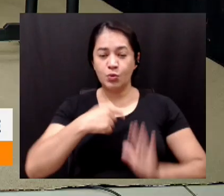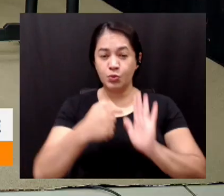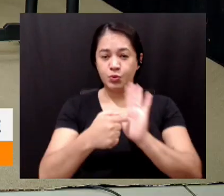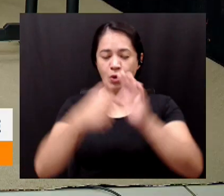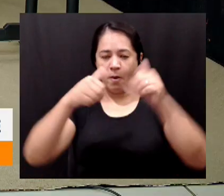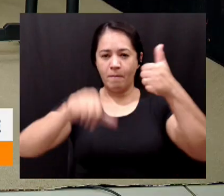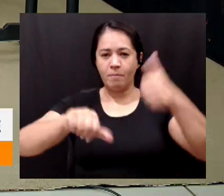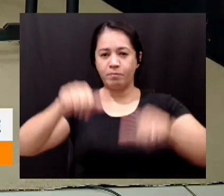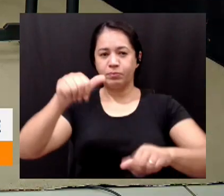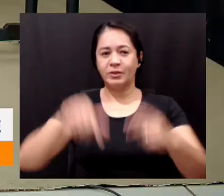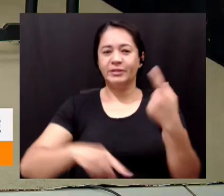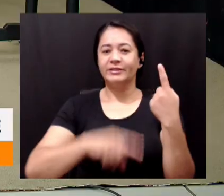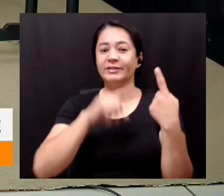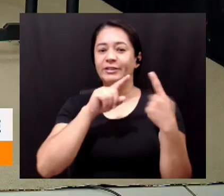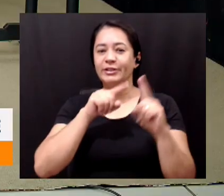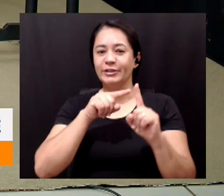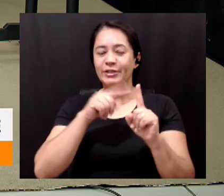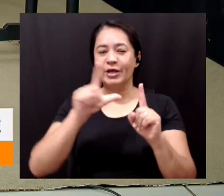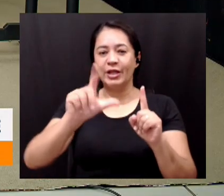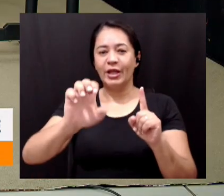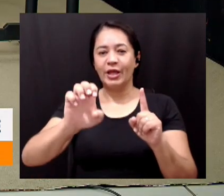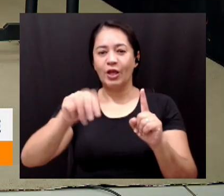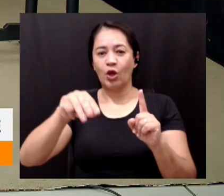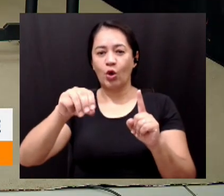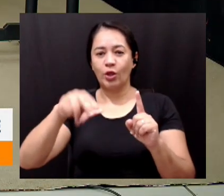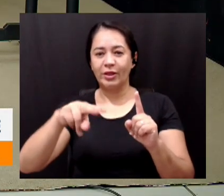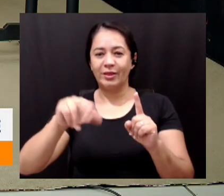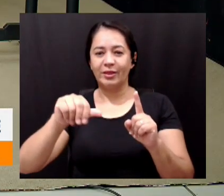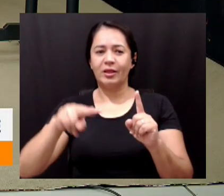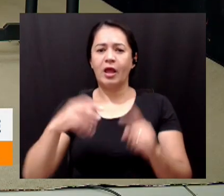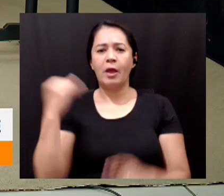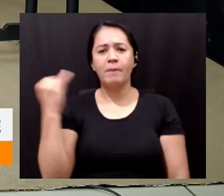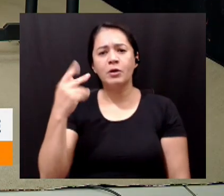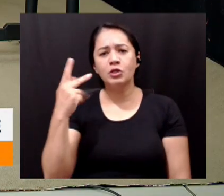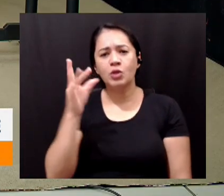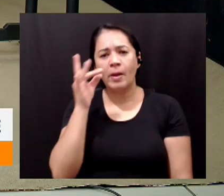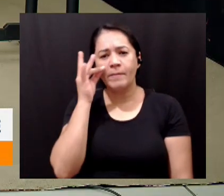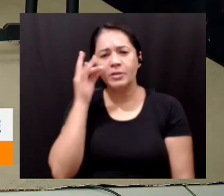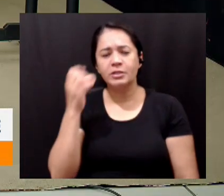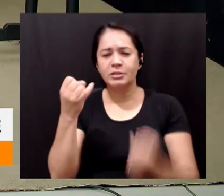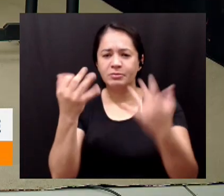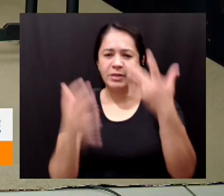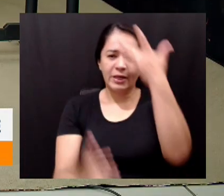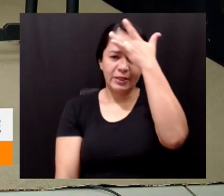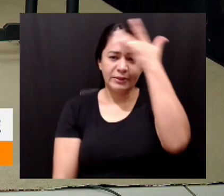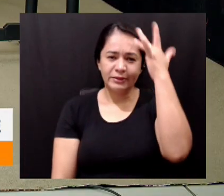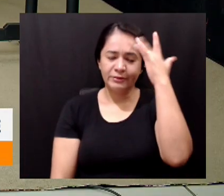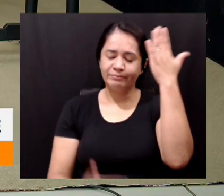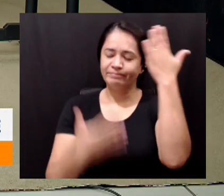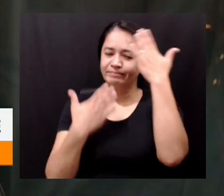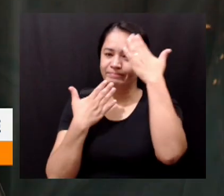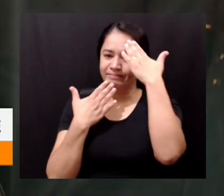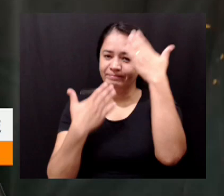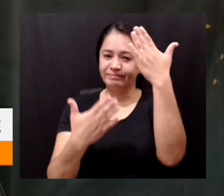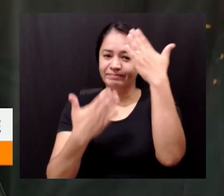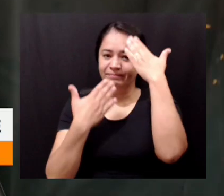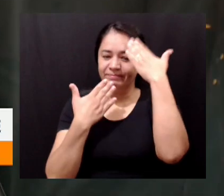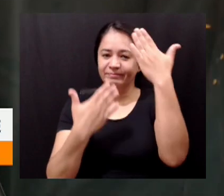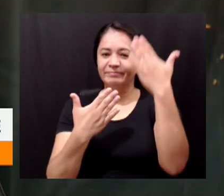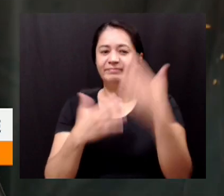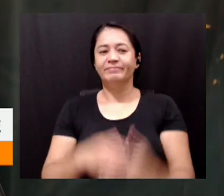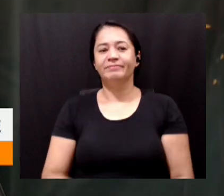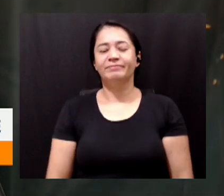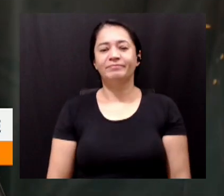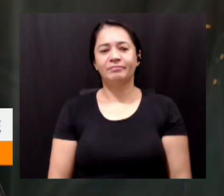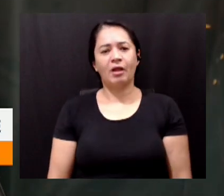muito bem-vindo. Importante a sua presença para a gente falar da saúde mental. Muito obrigado. Obrigado mesmo. Vamos lá, gente. Olha, o mercado